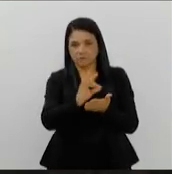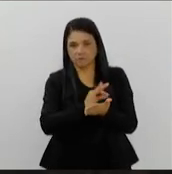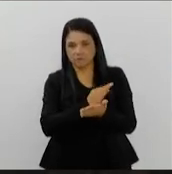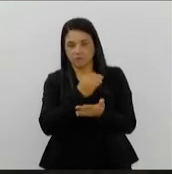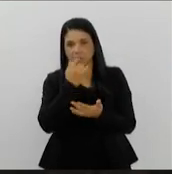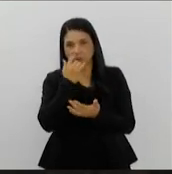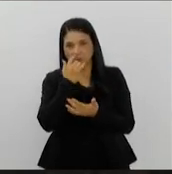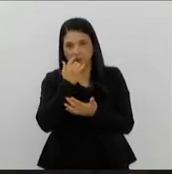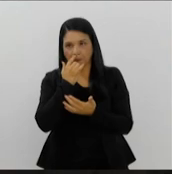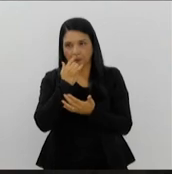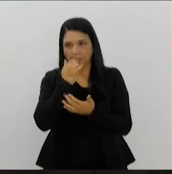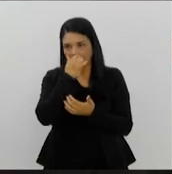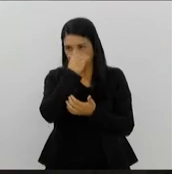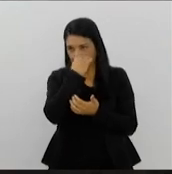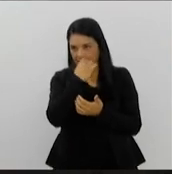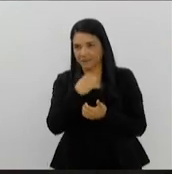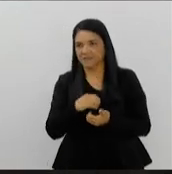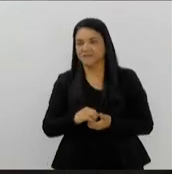autógrafo.